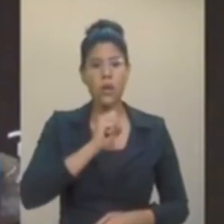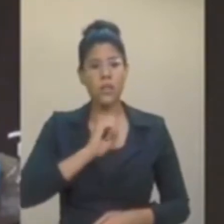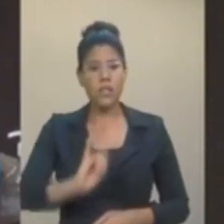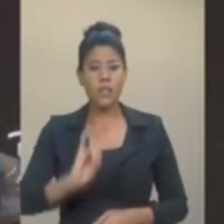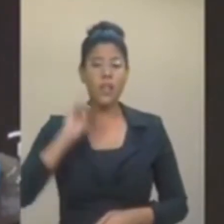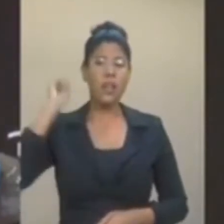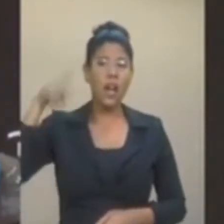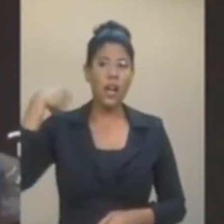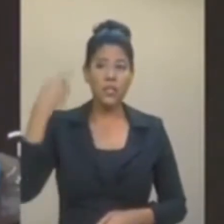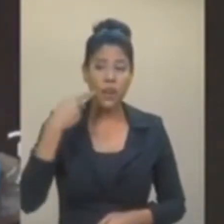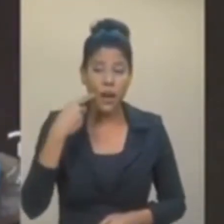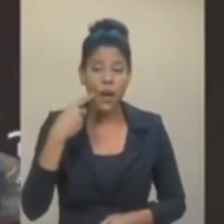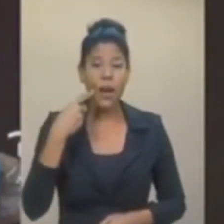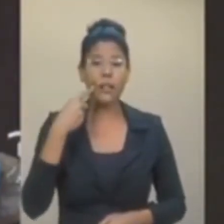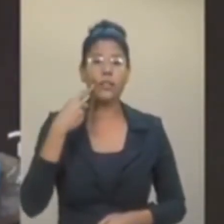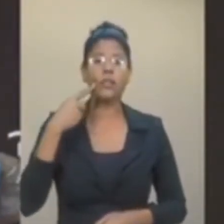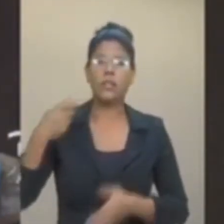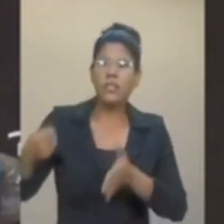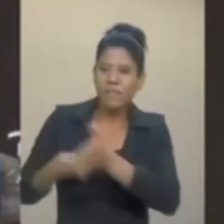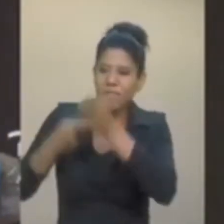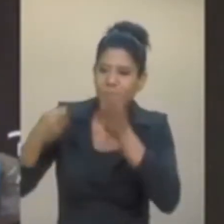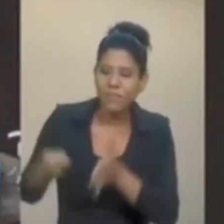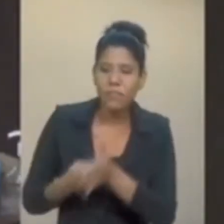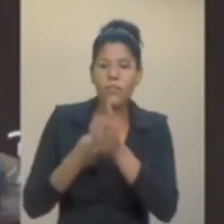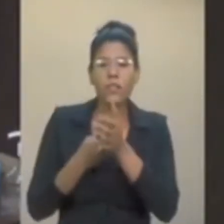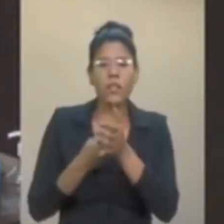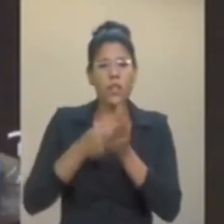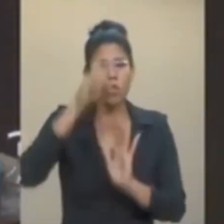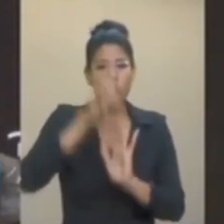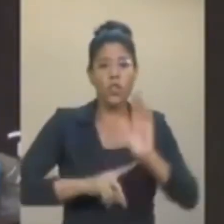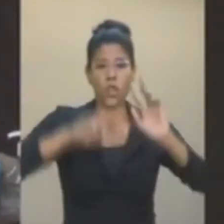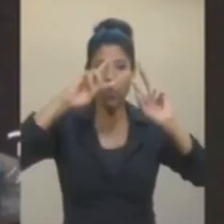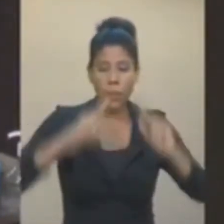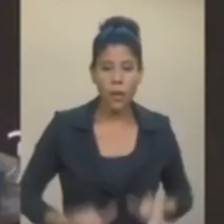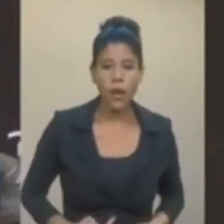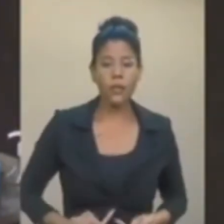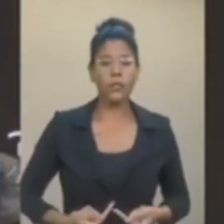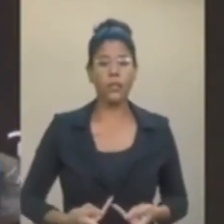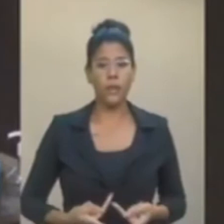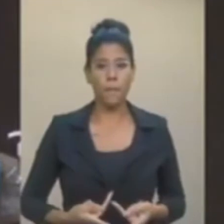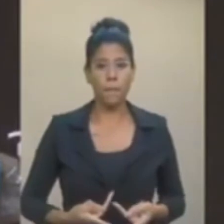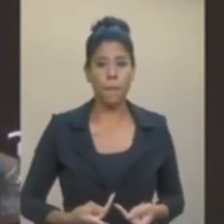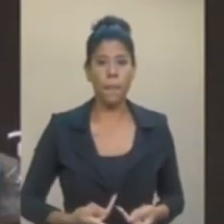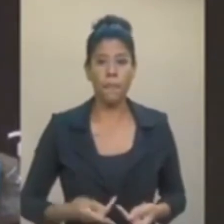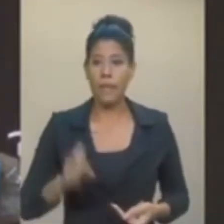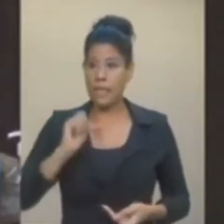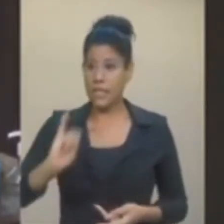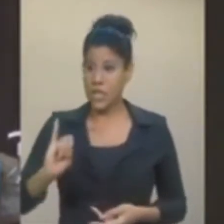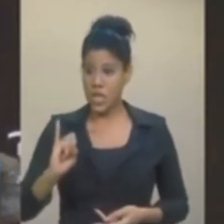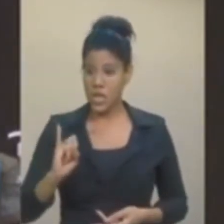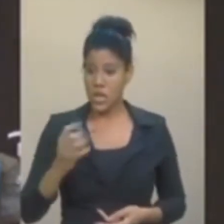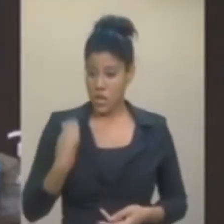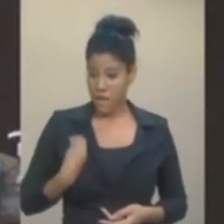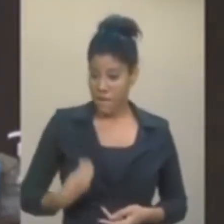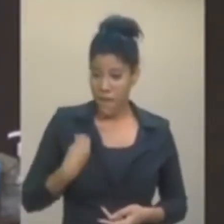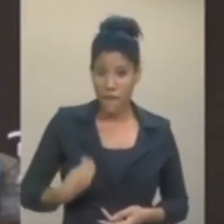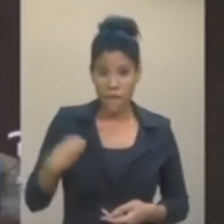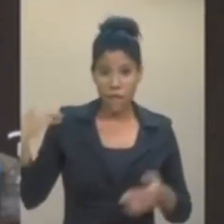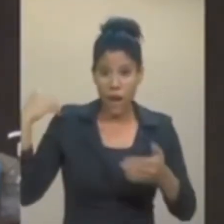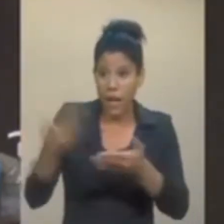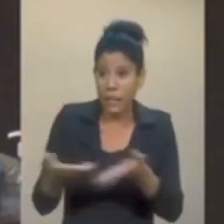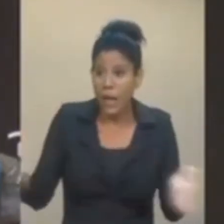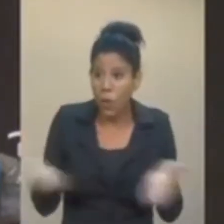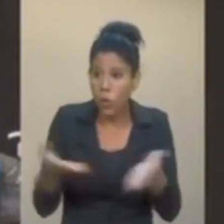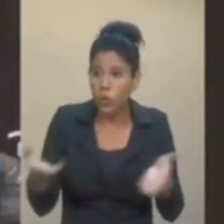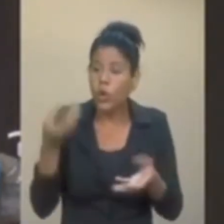advogados, esses militantes de direitos humanos, esses militantes da democracia, estivessem vivos no Brasil de hoje, de que lado eles